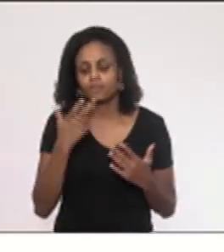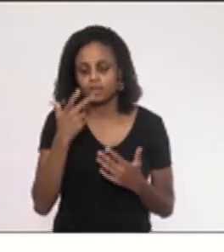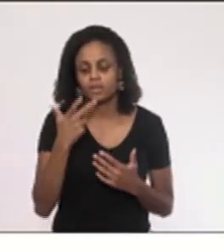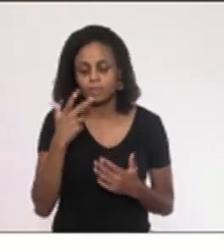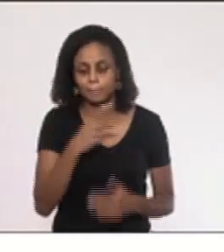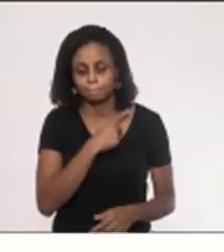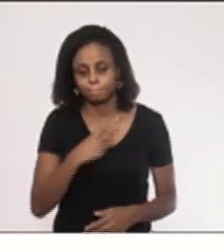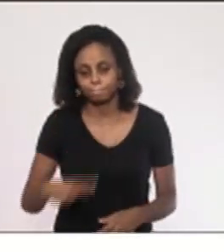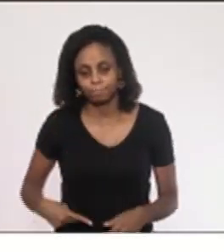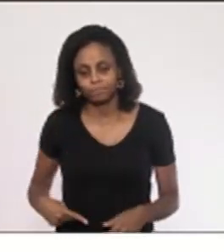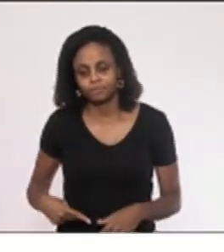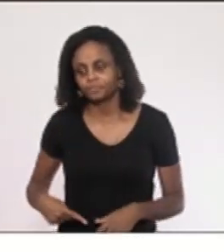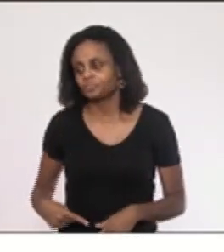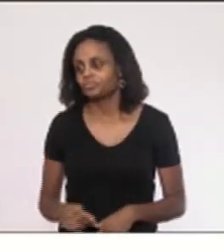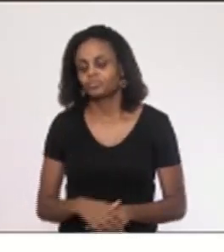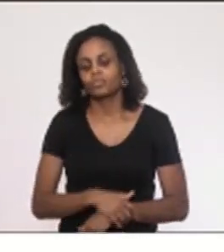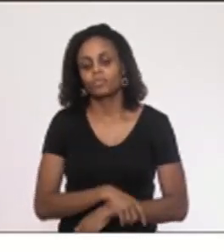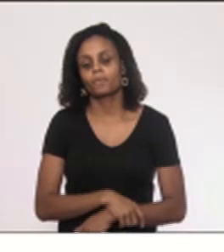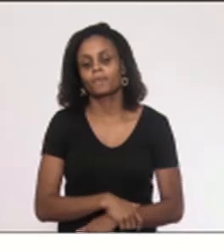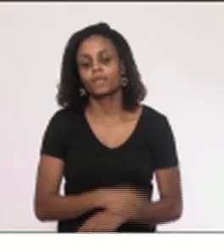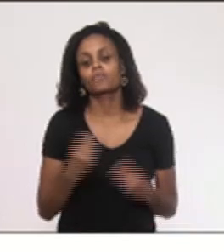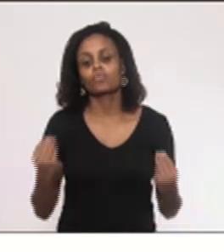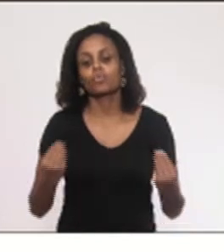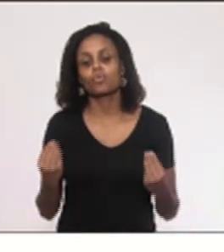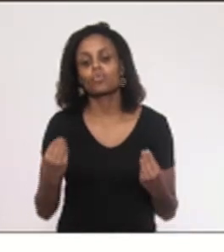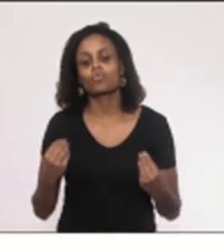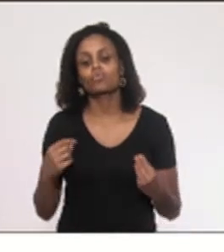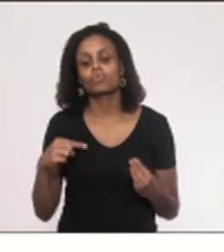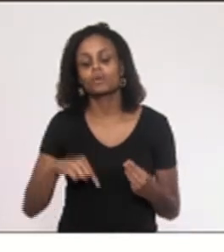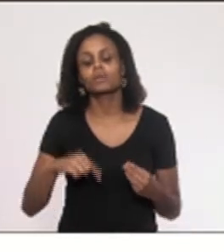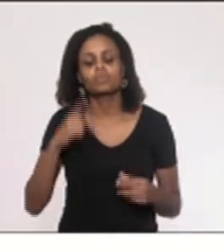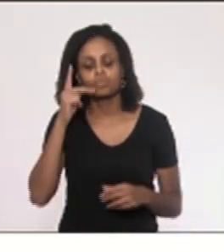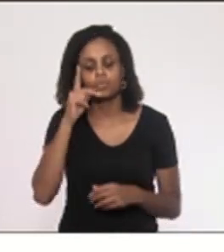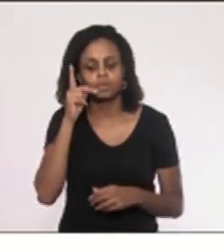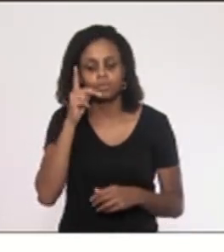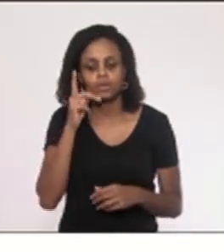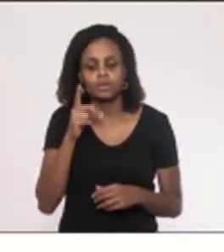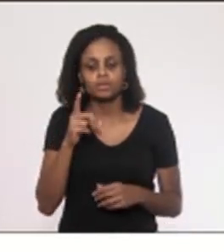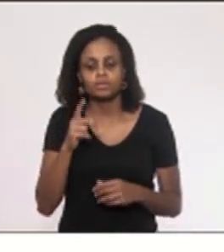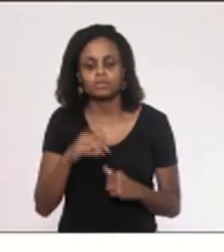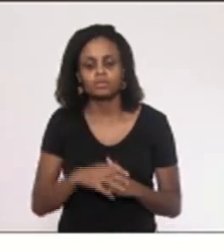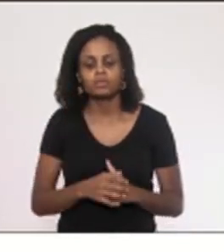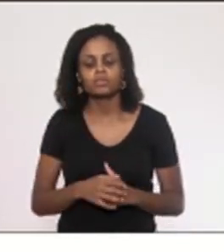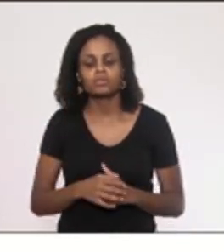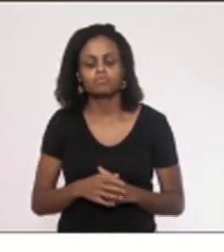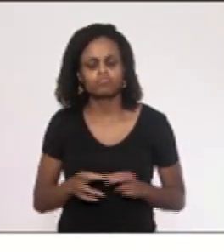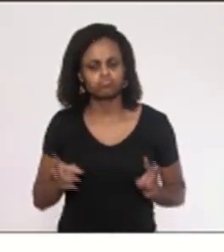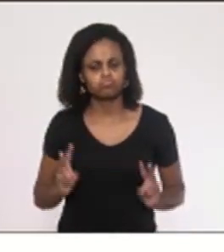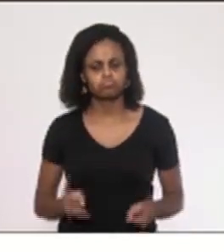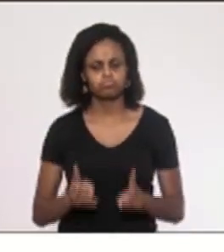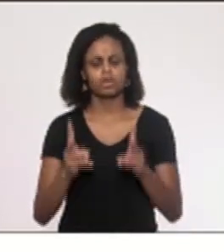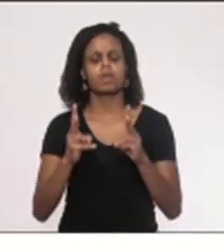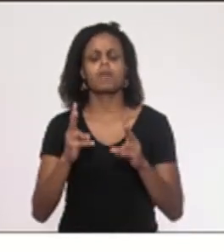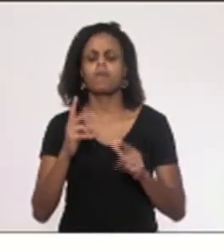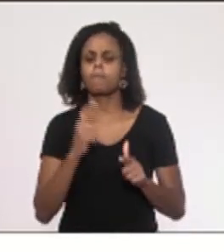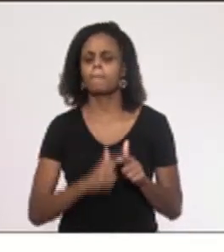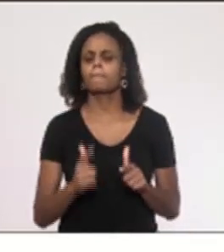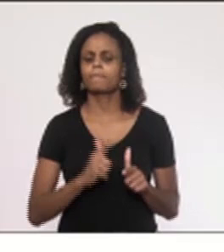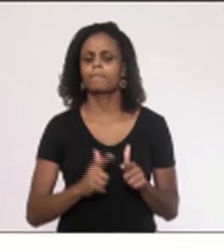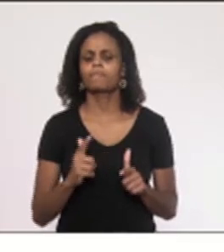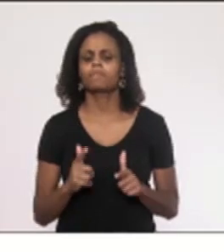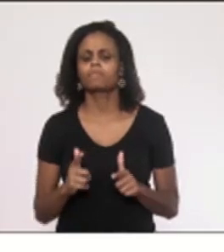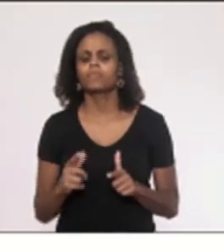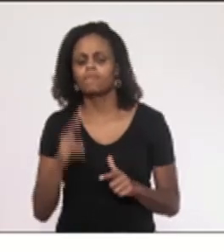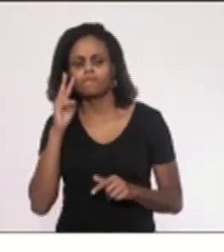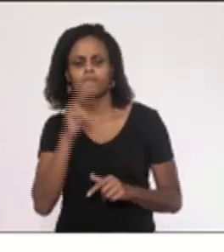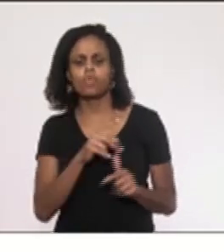presidente, a forma com que mais uma vez esse parlamento enfrenta um problema